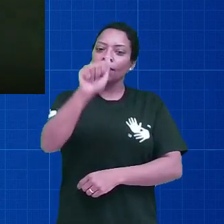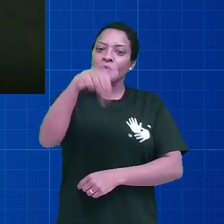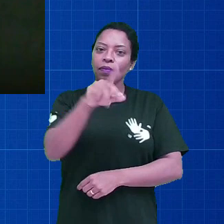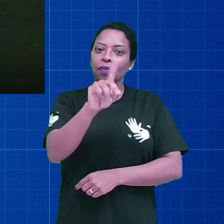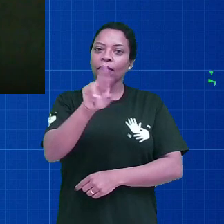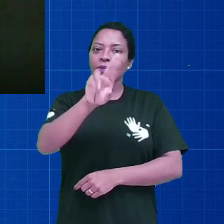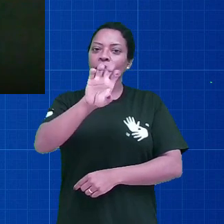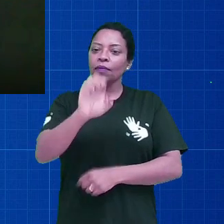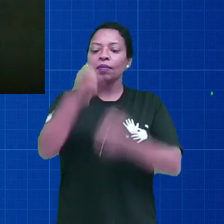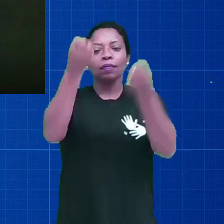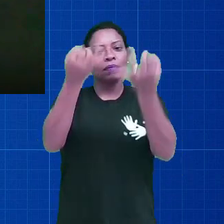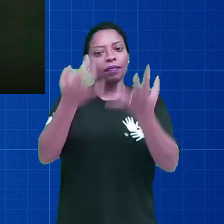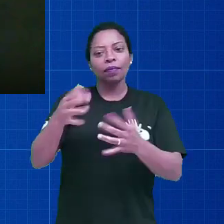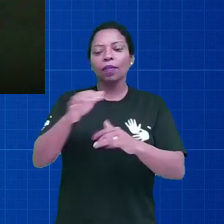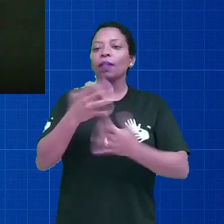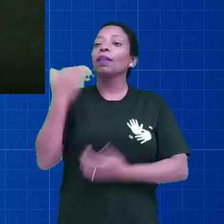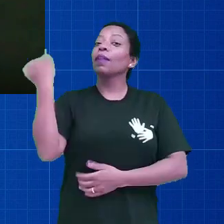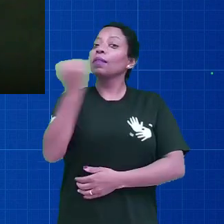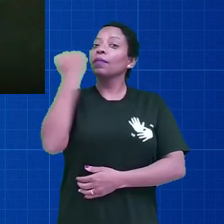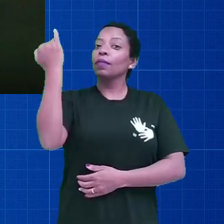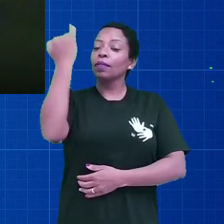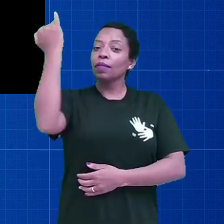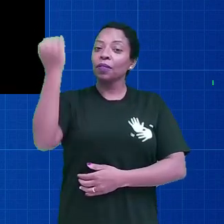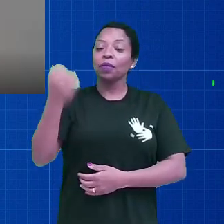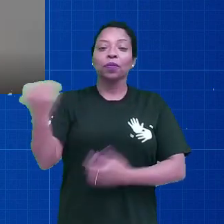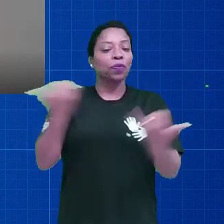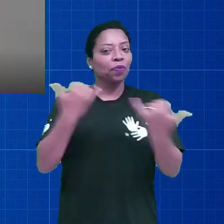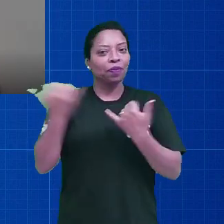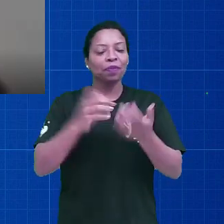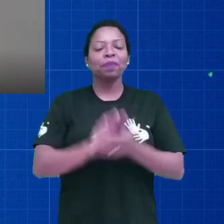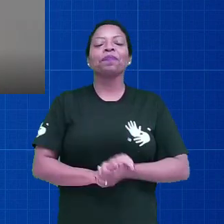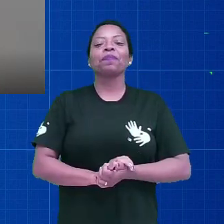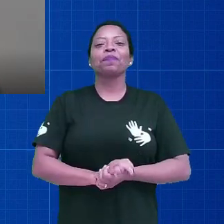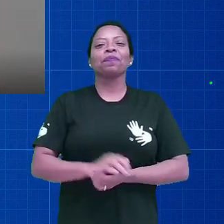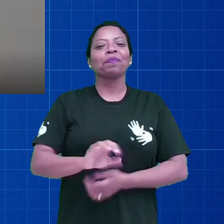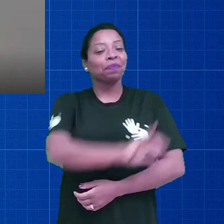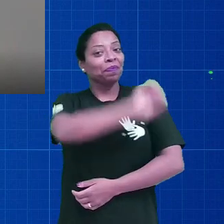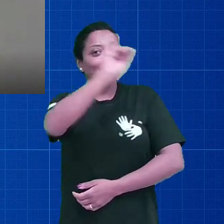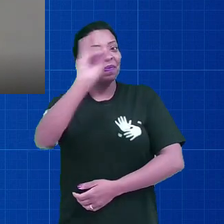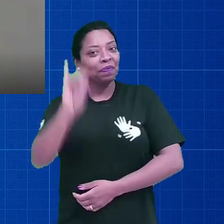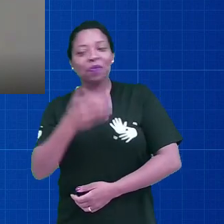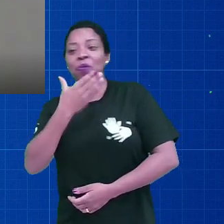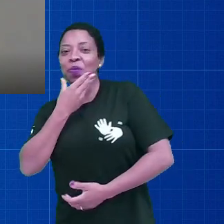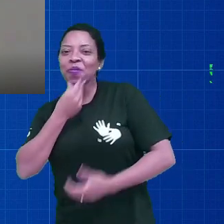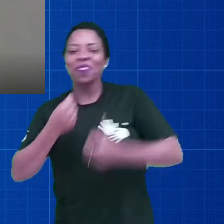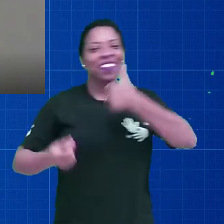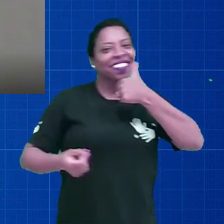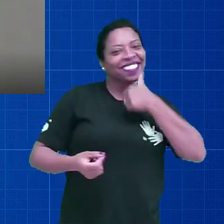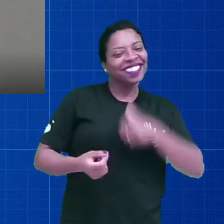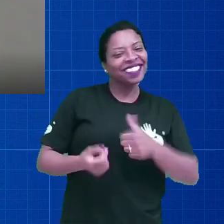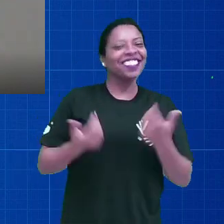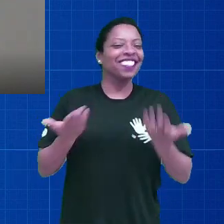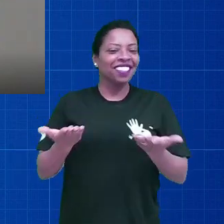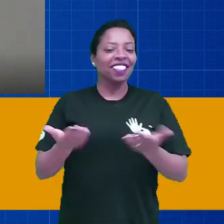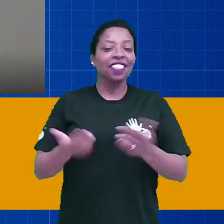explanar algumas questões importantes. Olá, senhoras e senhores. A gente,